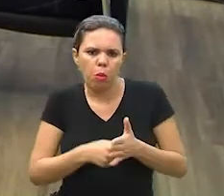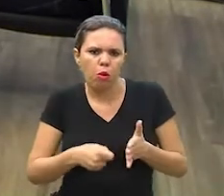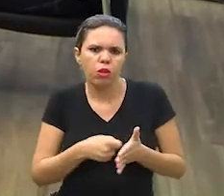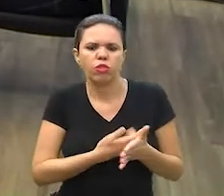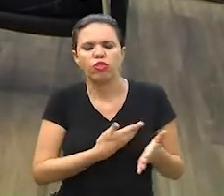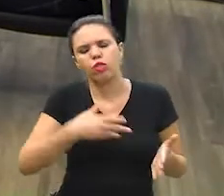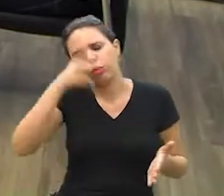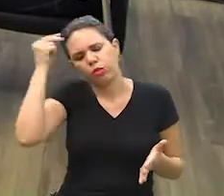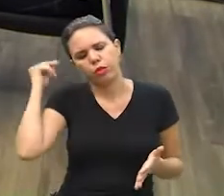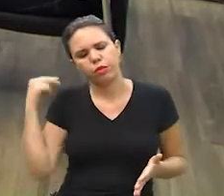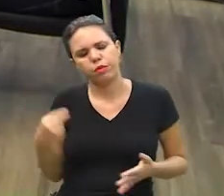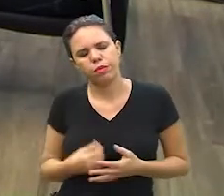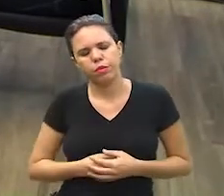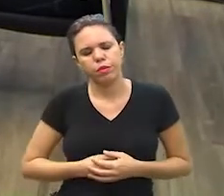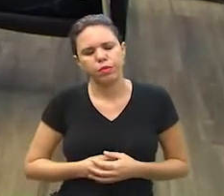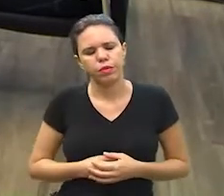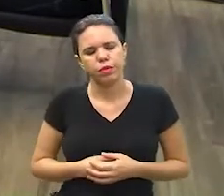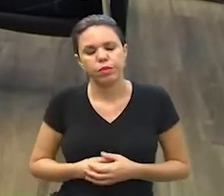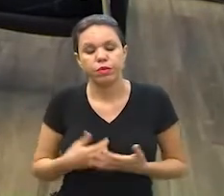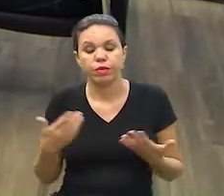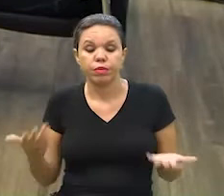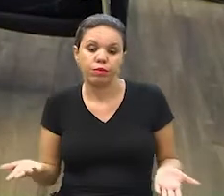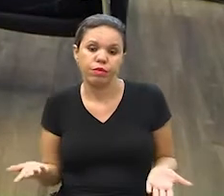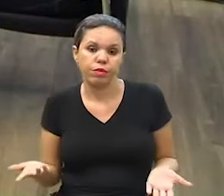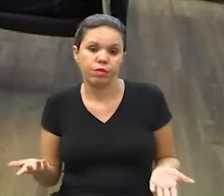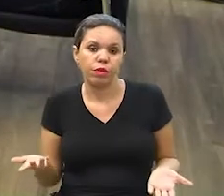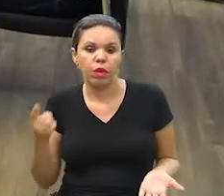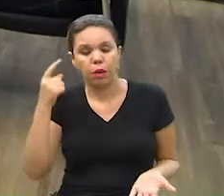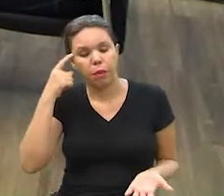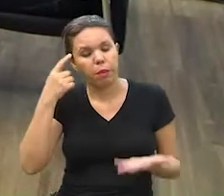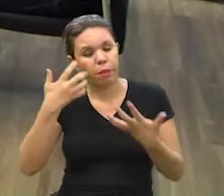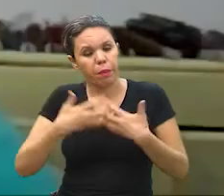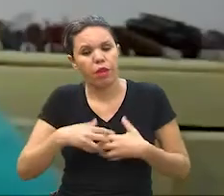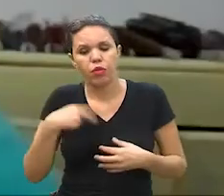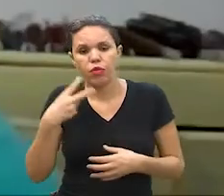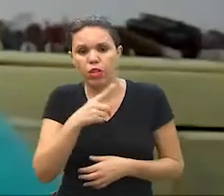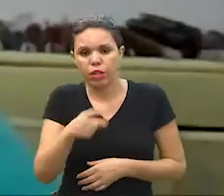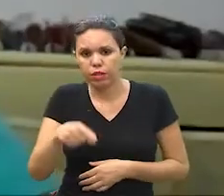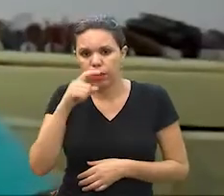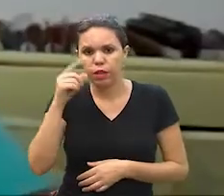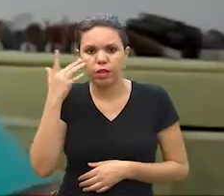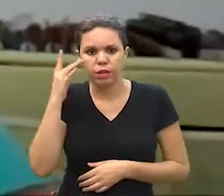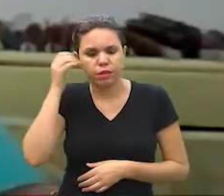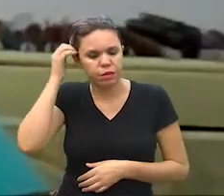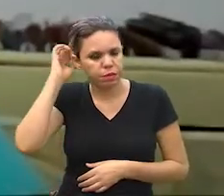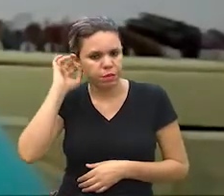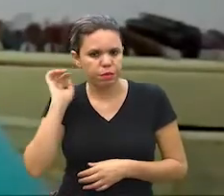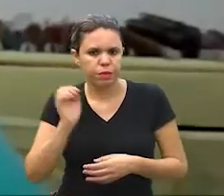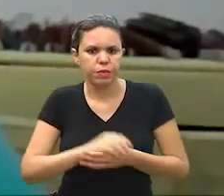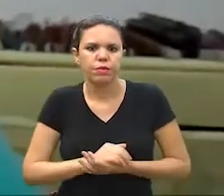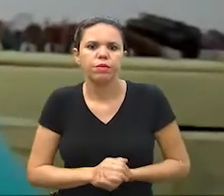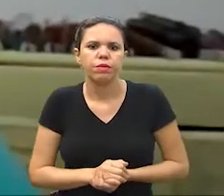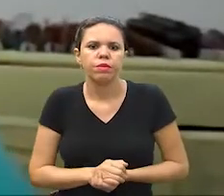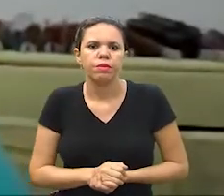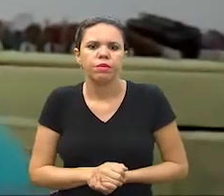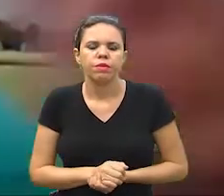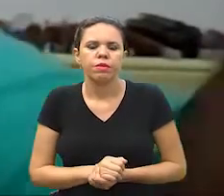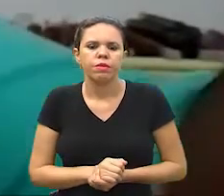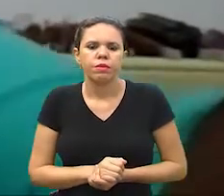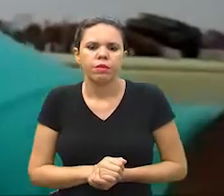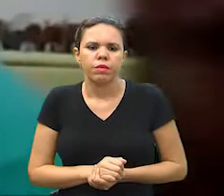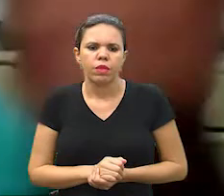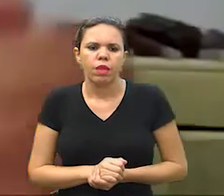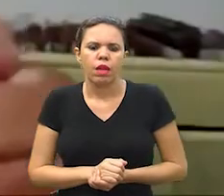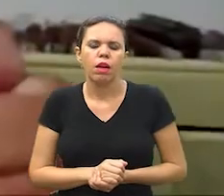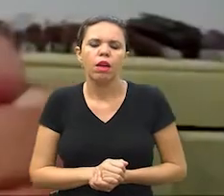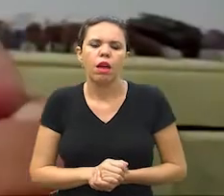públicas? Pois é, meu caro, eu penso que o Zé Carlos tem razão, acho que deveria